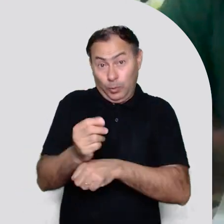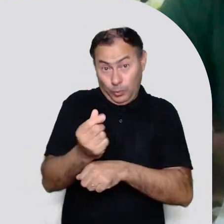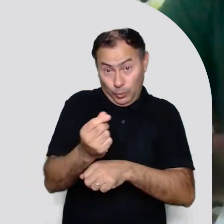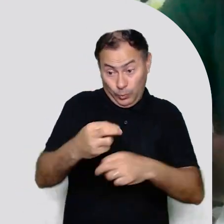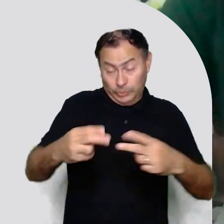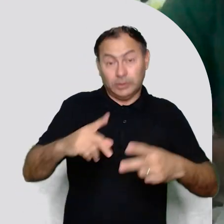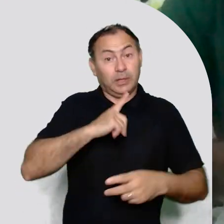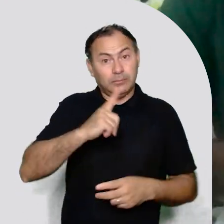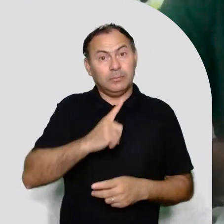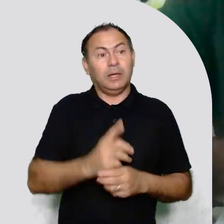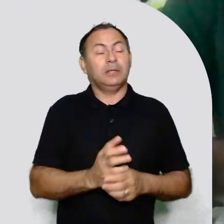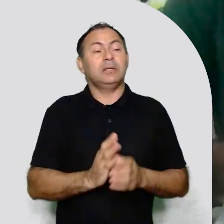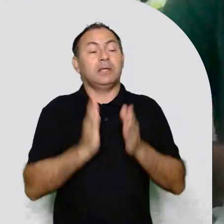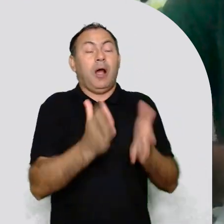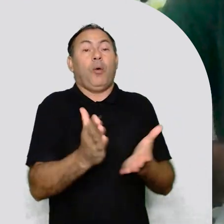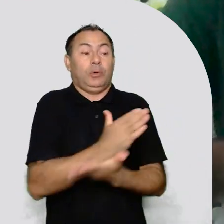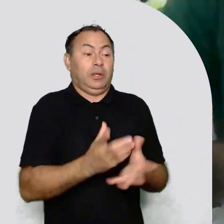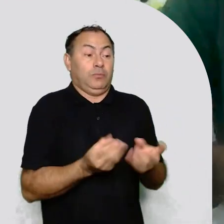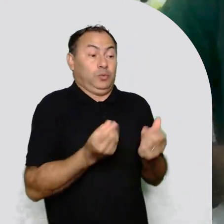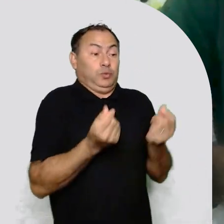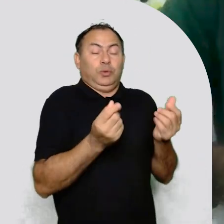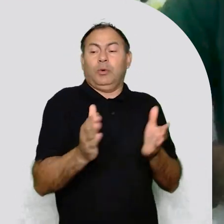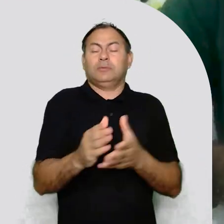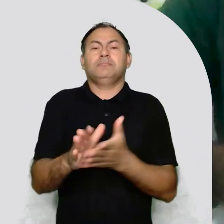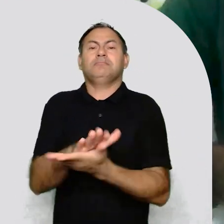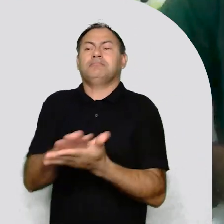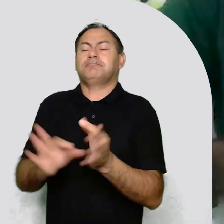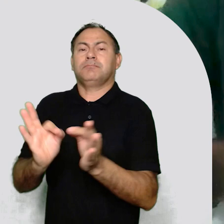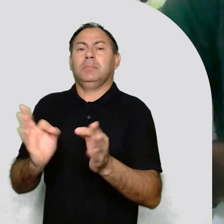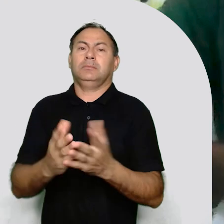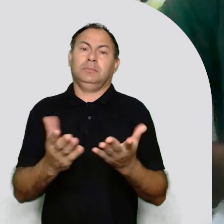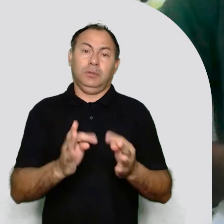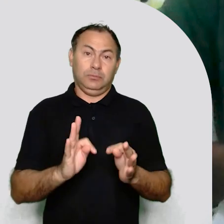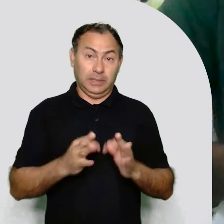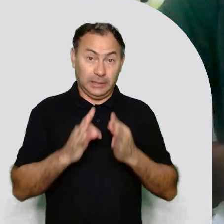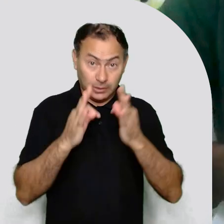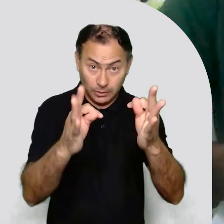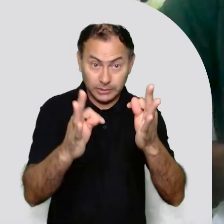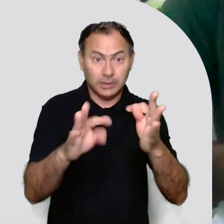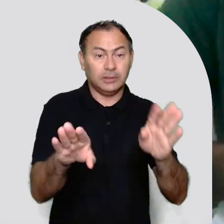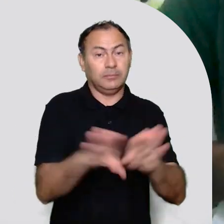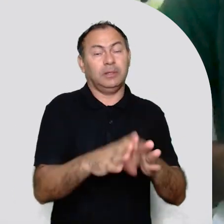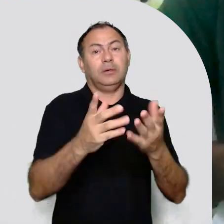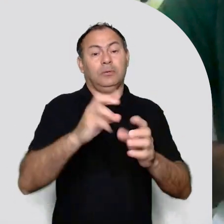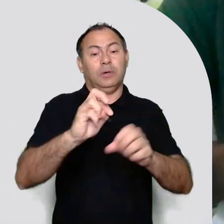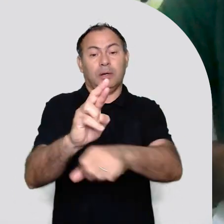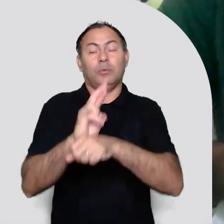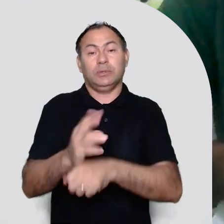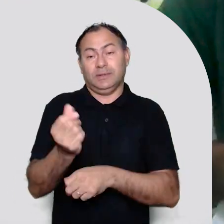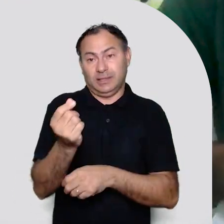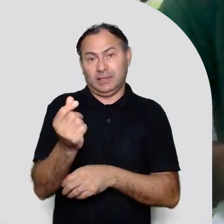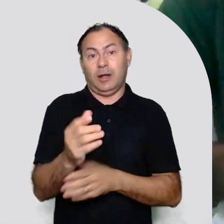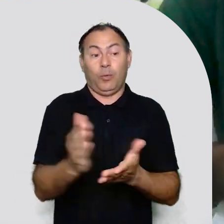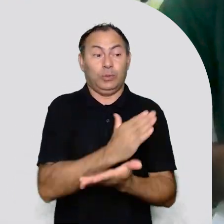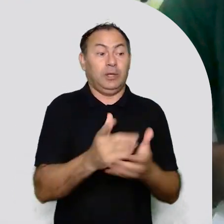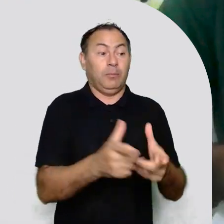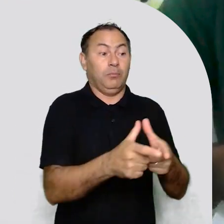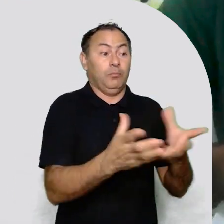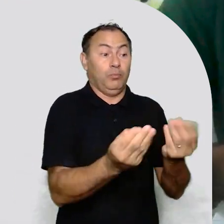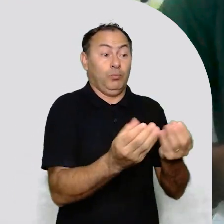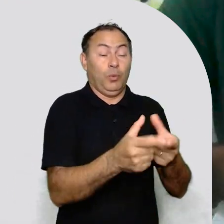problema é que esses recursos estão concentrados, tá? Tanto a tecnologia como, enfim, os recursos financeiros,